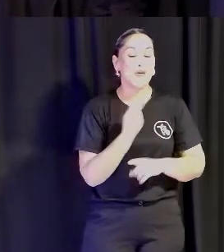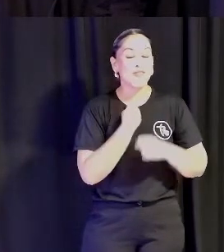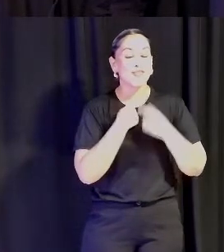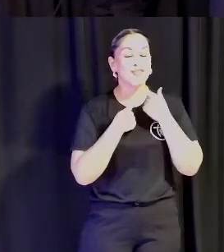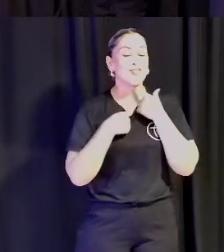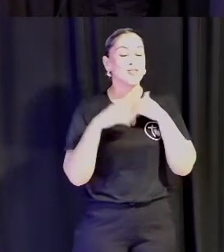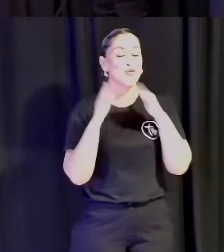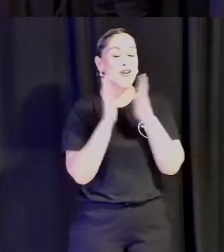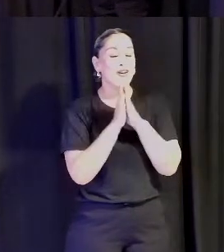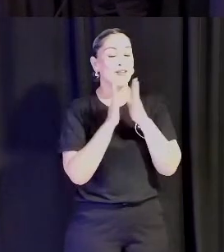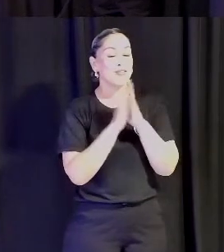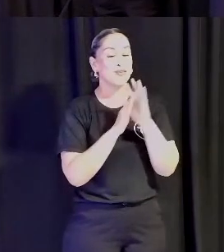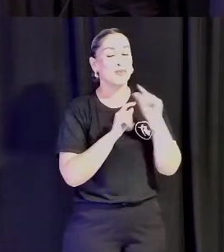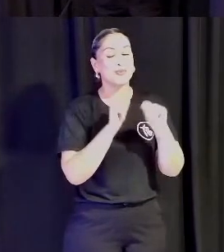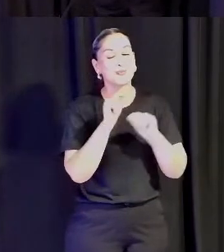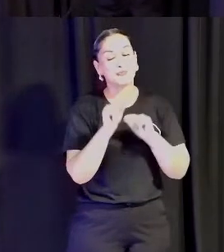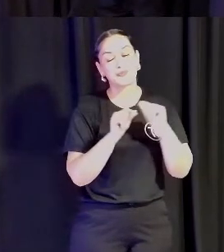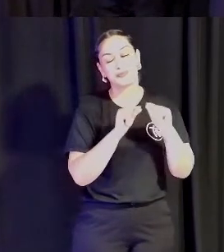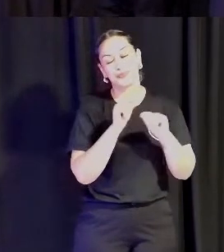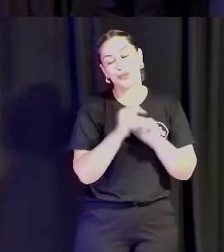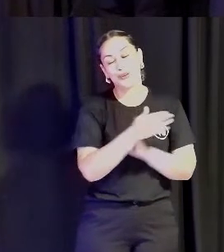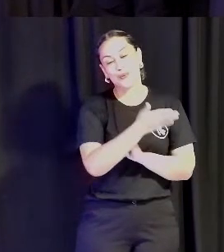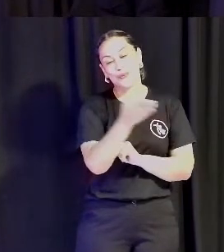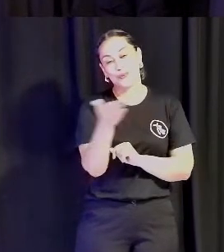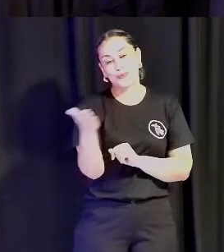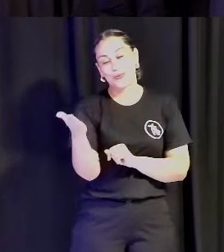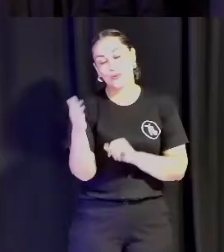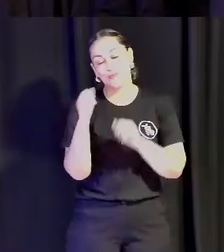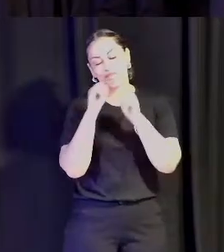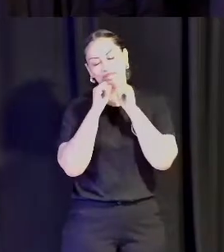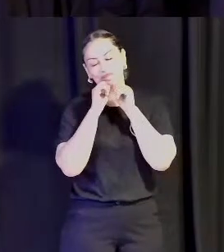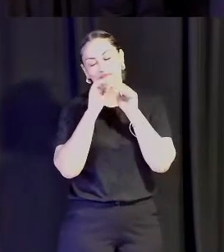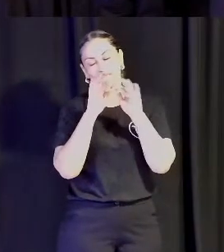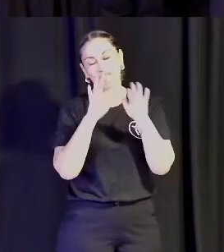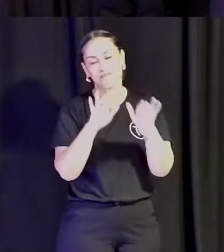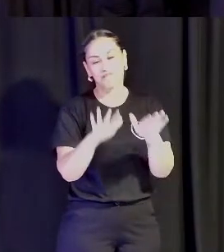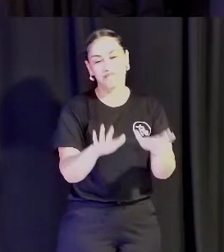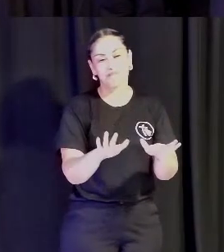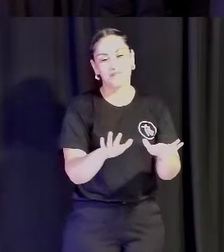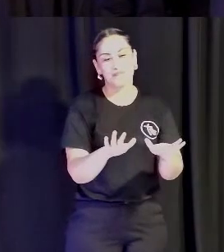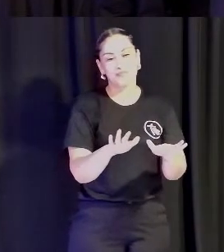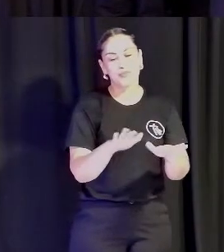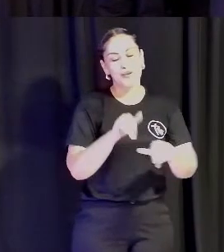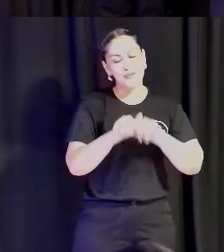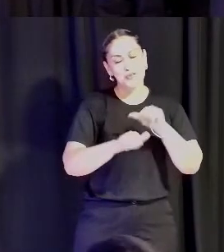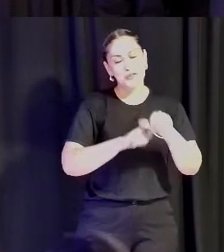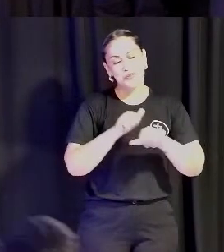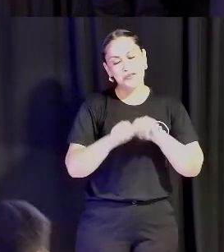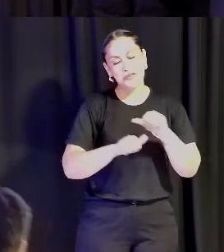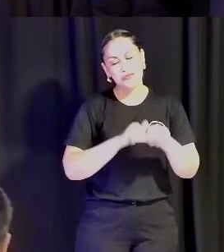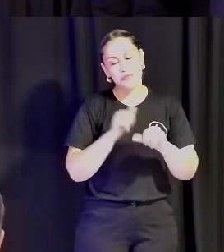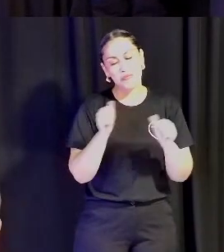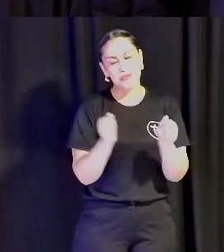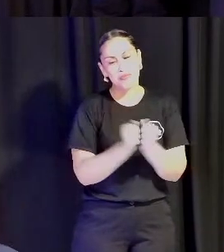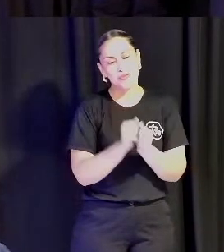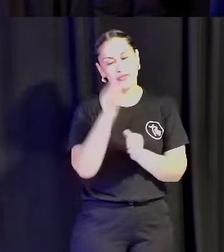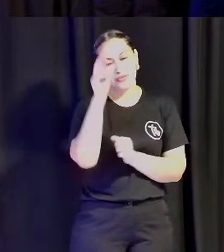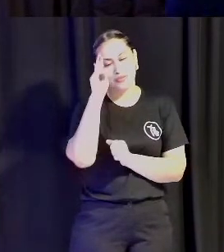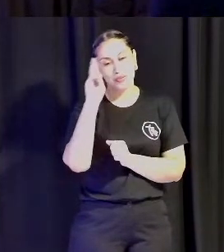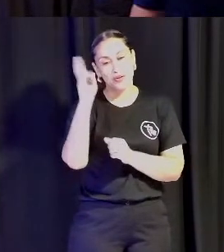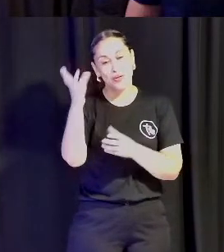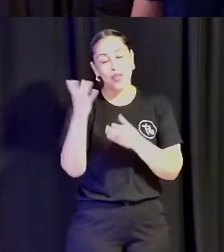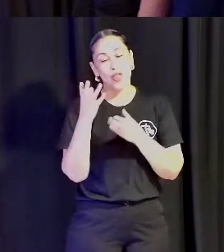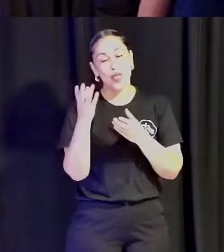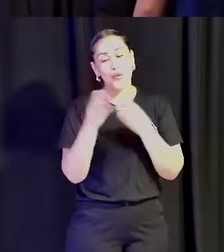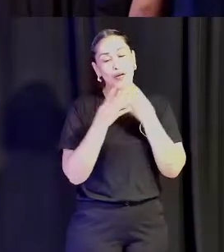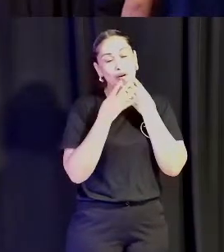desejo, a nossa oração é que vocês sejam abençoados, sejam renovados no Senhor. Eu quero